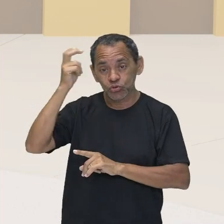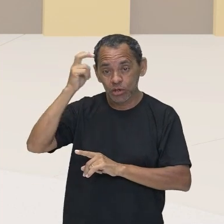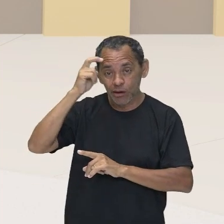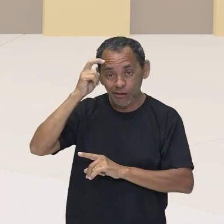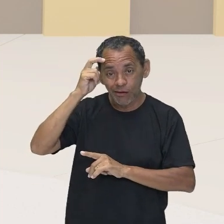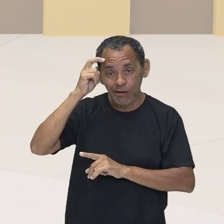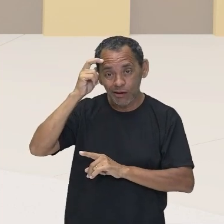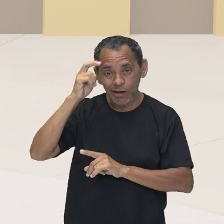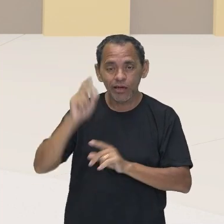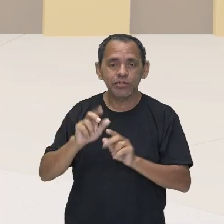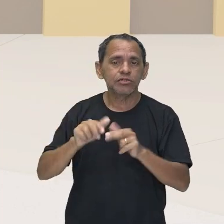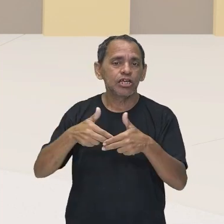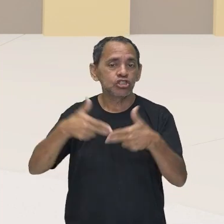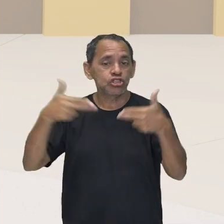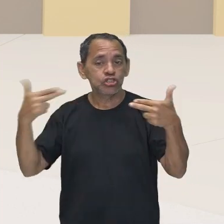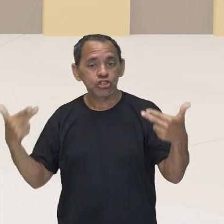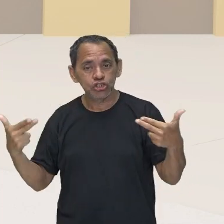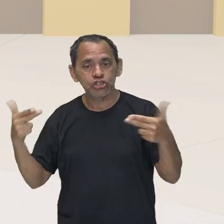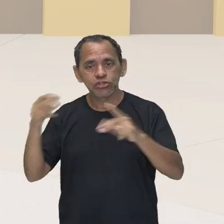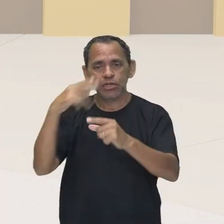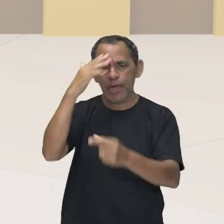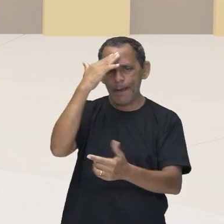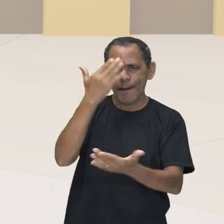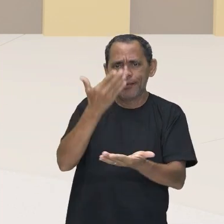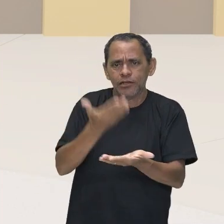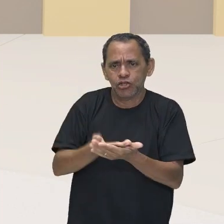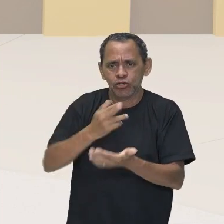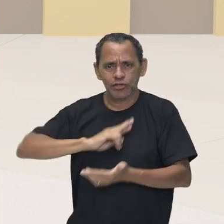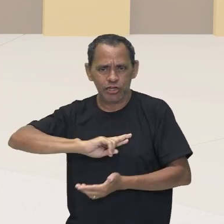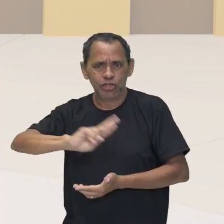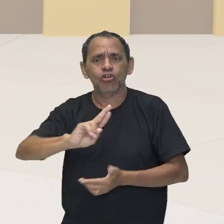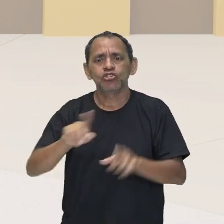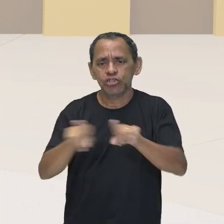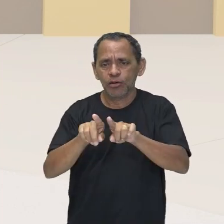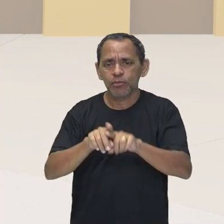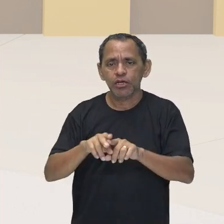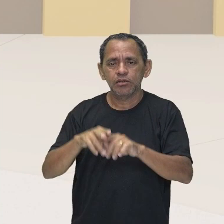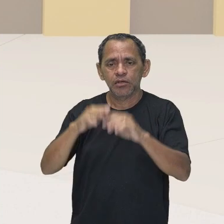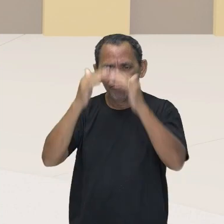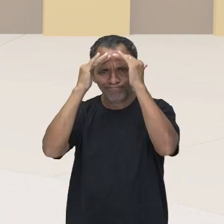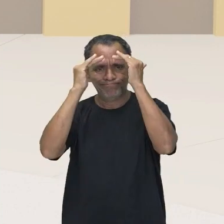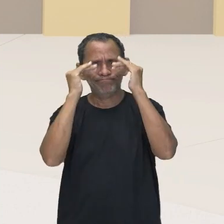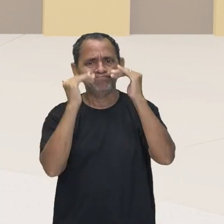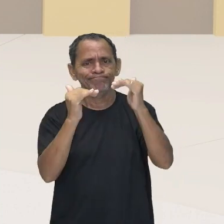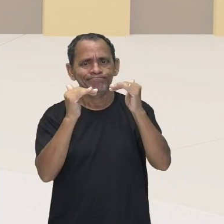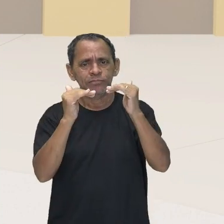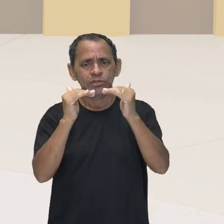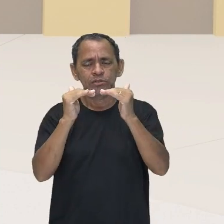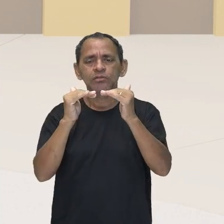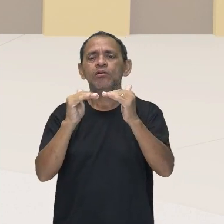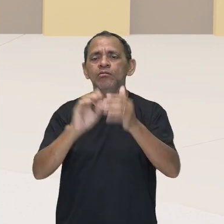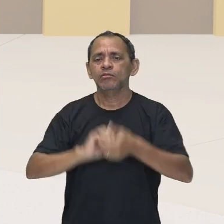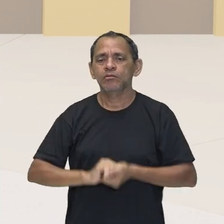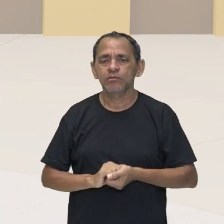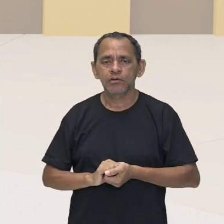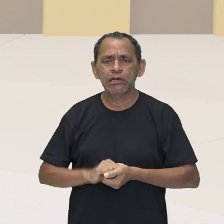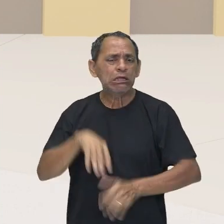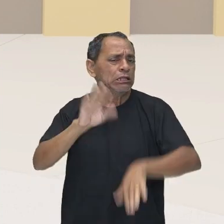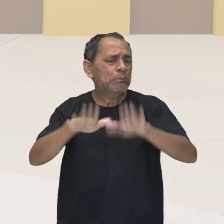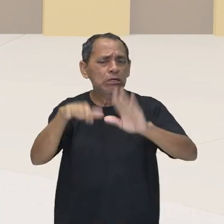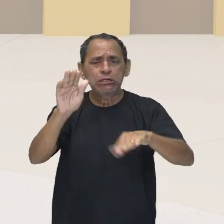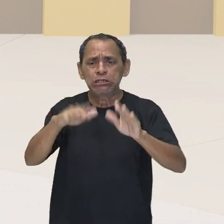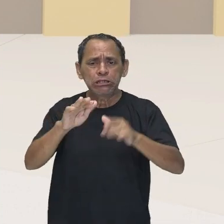religiosas, de gênero e de opiniões. O respeito, ele, além de um valor, ele é básico